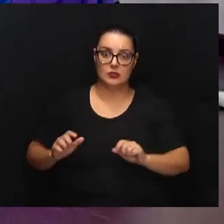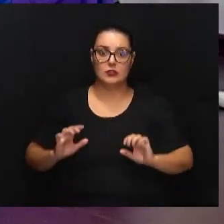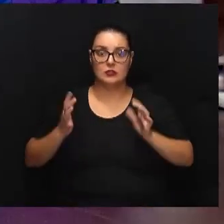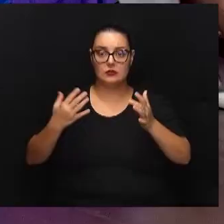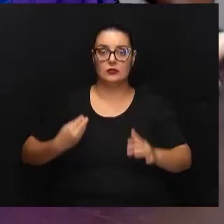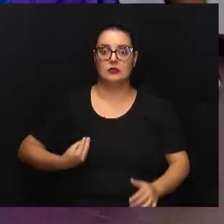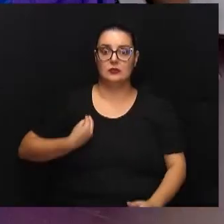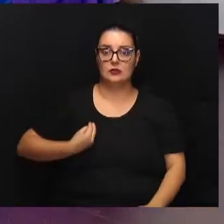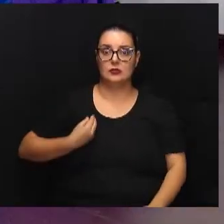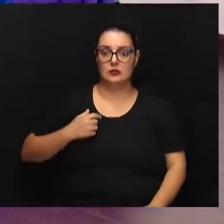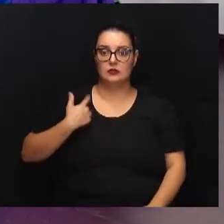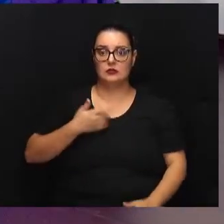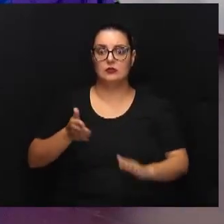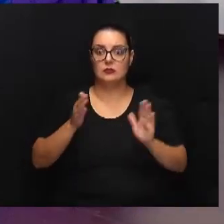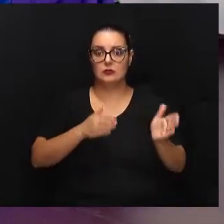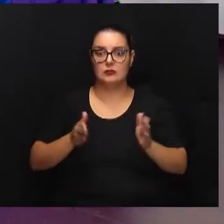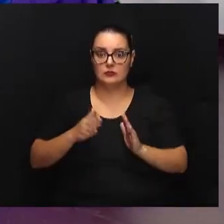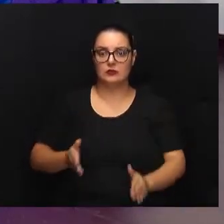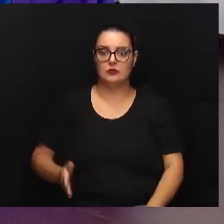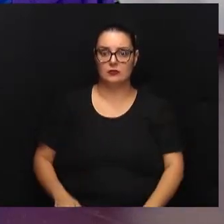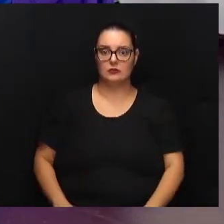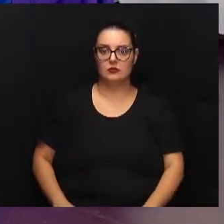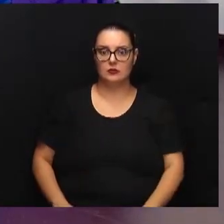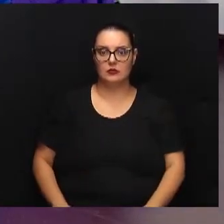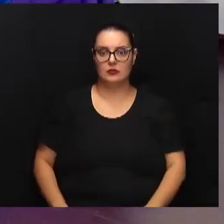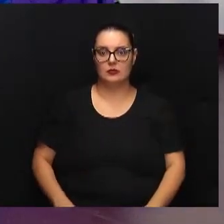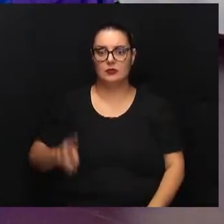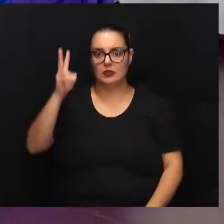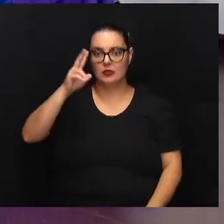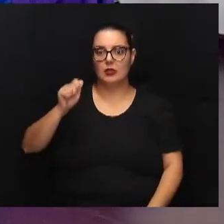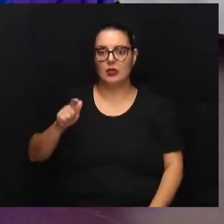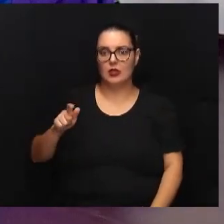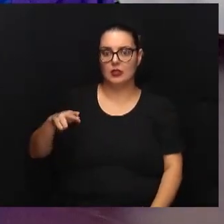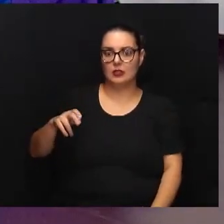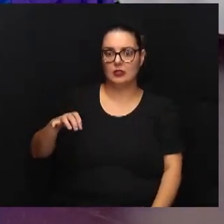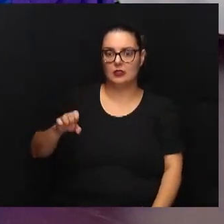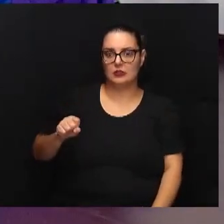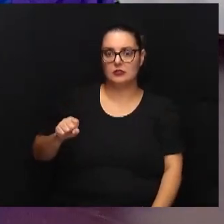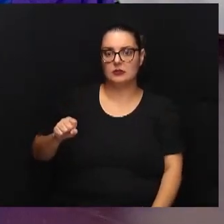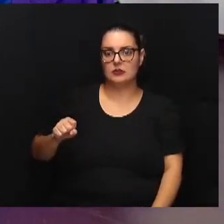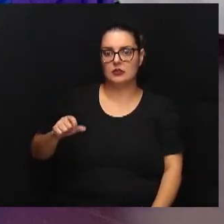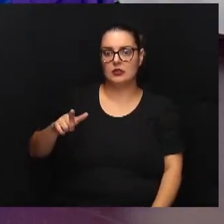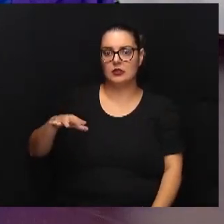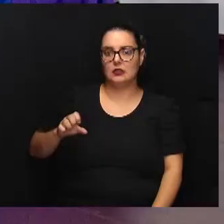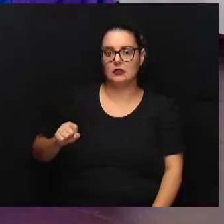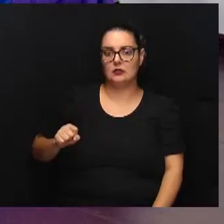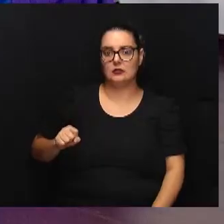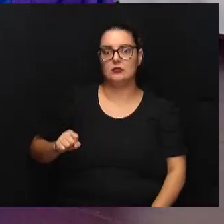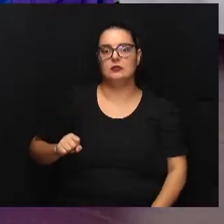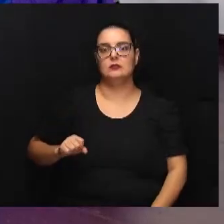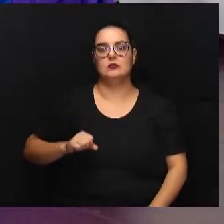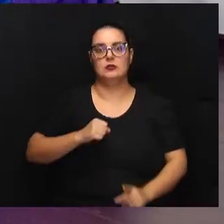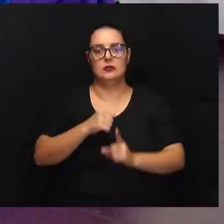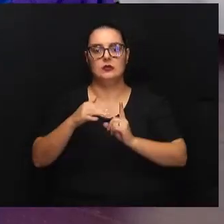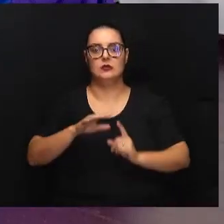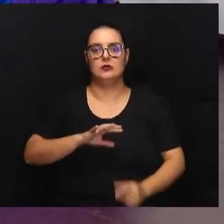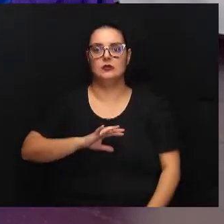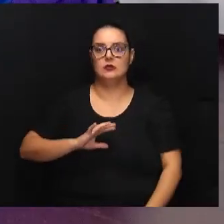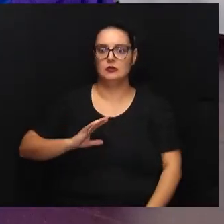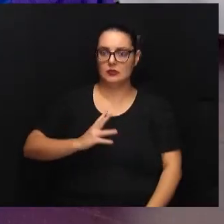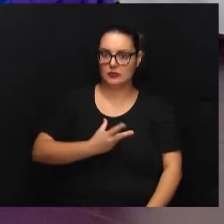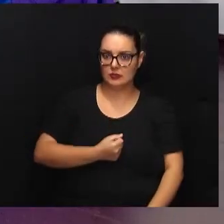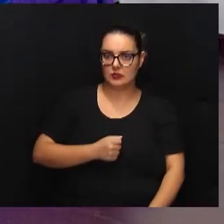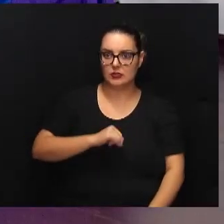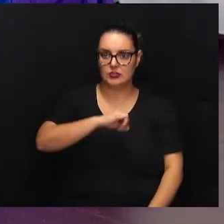lembrar Agnes Lemos, tombado por uma sociedade transfóbica, lembrar Janaína, Leandro Vicente,